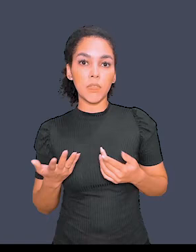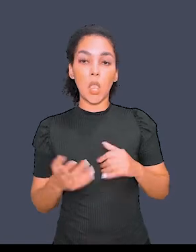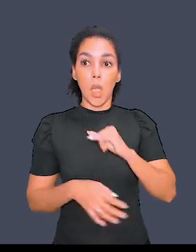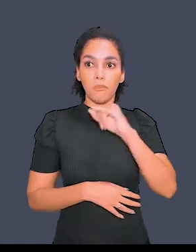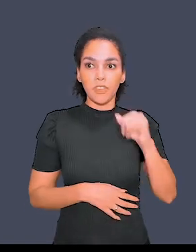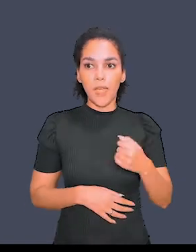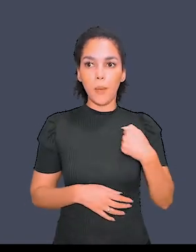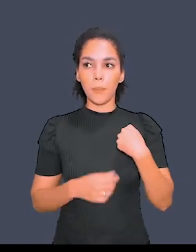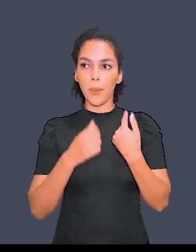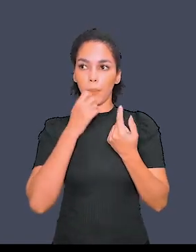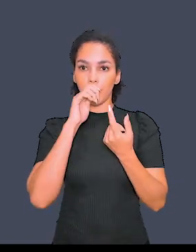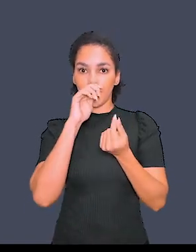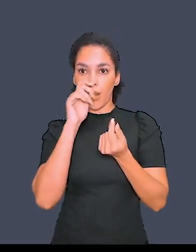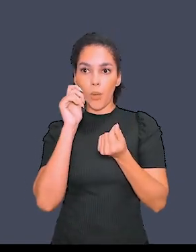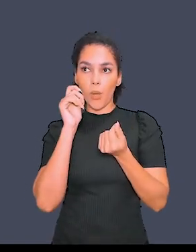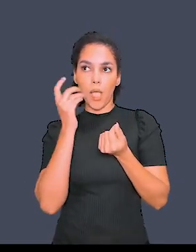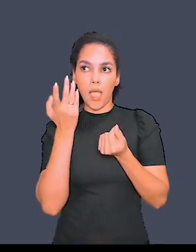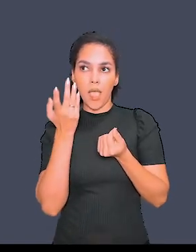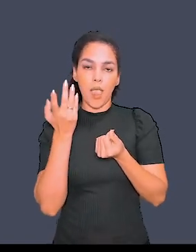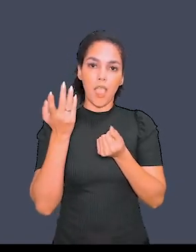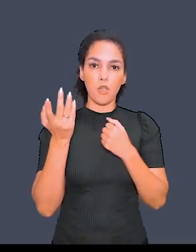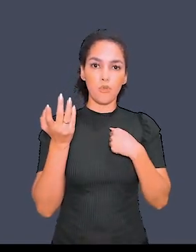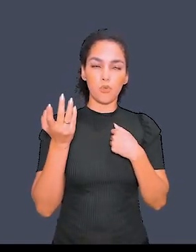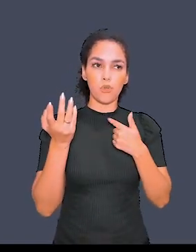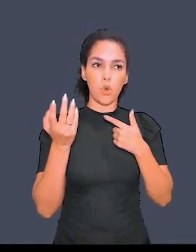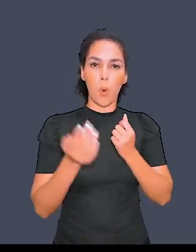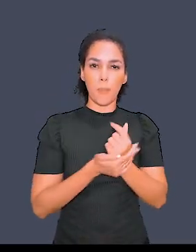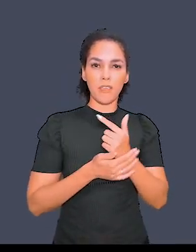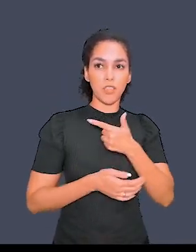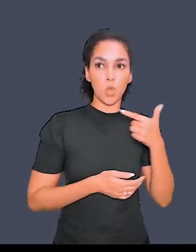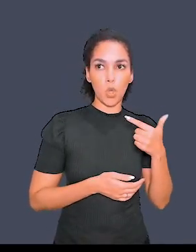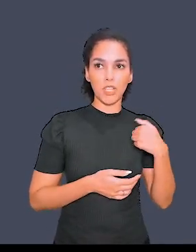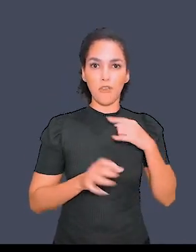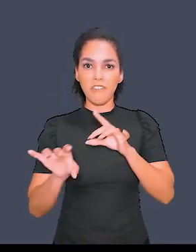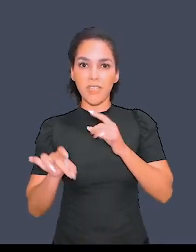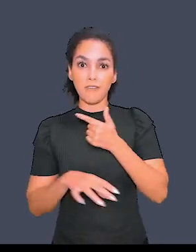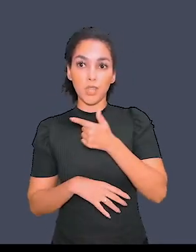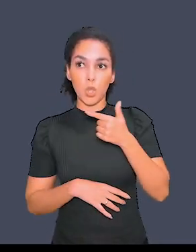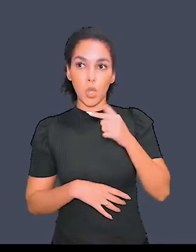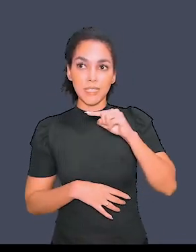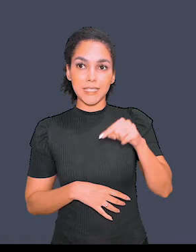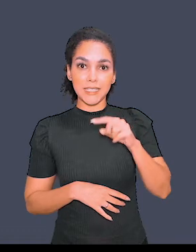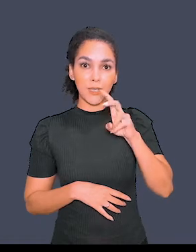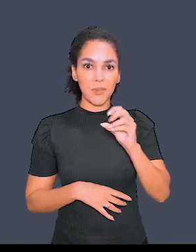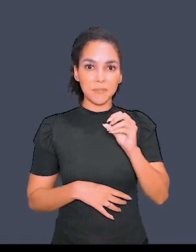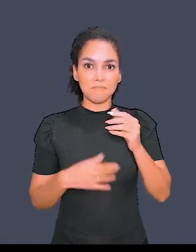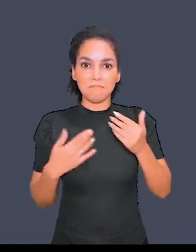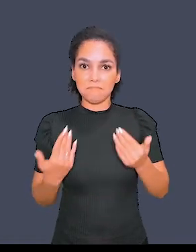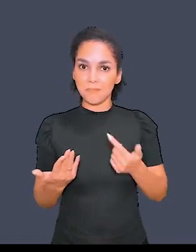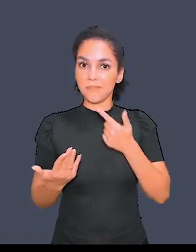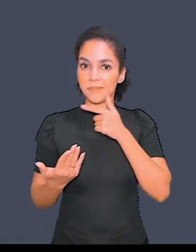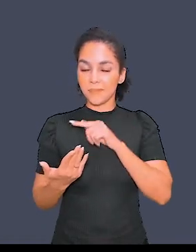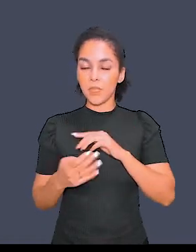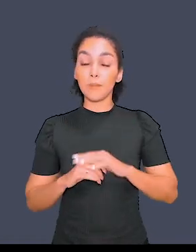o meu preço de custo foi de R$20, porque eu estou planejando que eu vou vender a R$22,50. Então beleza, você tem um lucro aí superior a 10%.